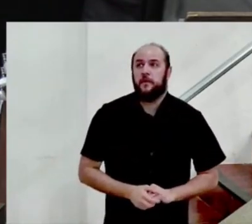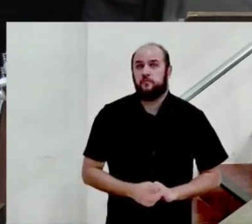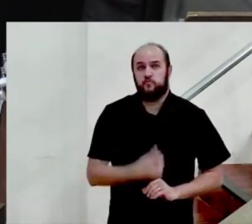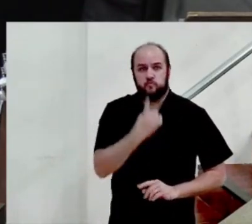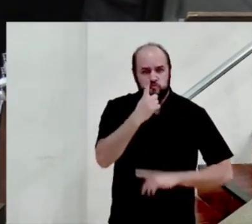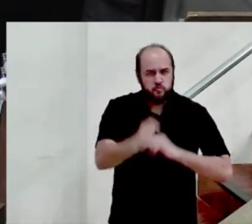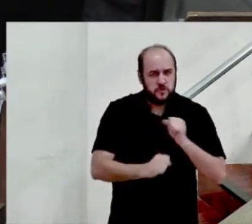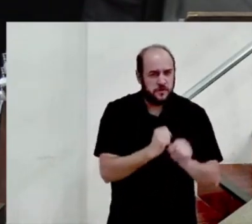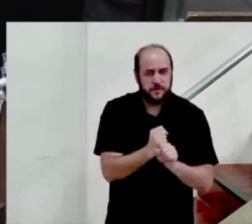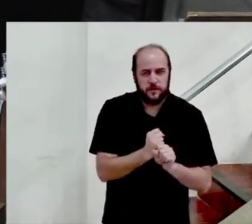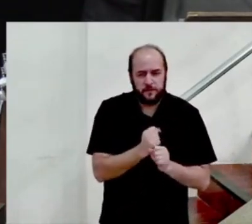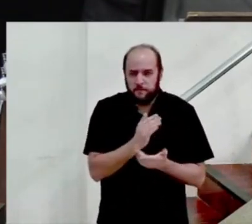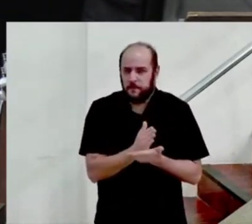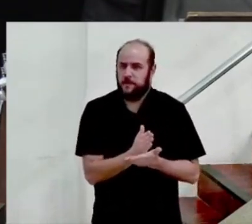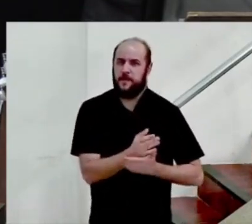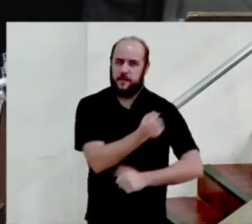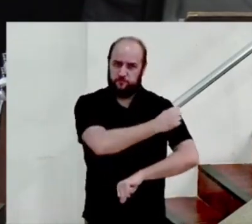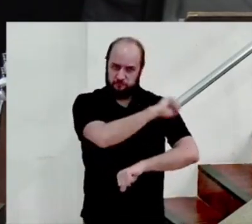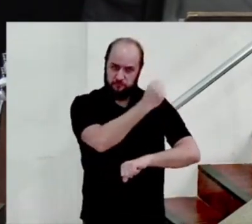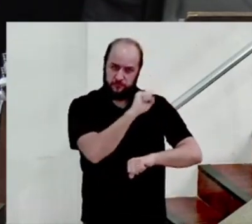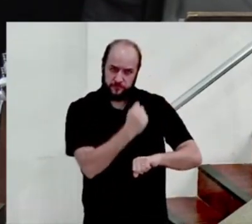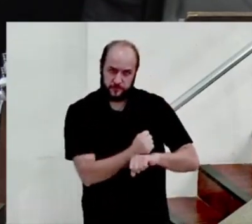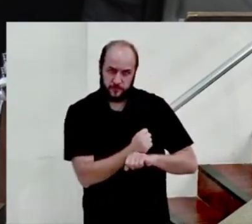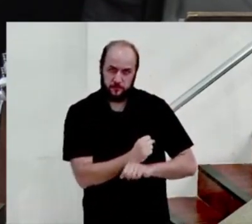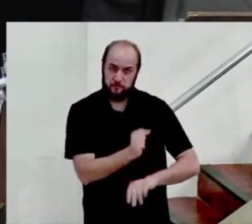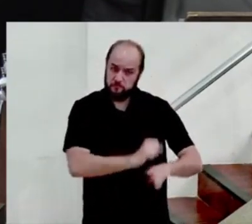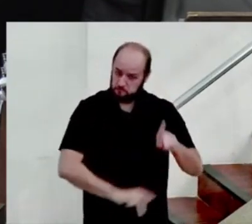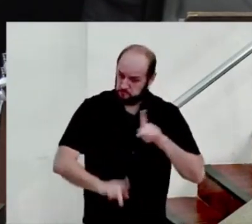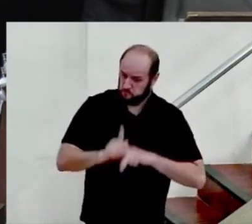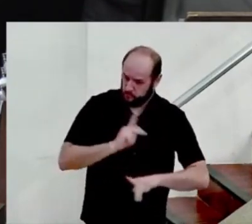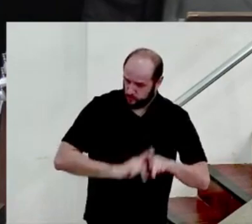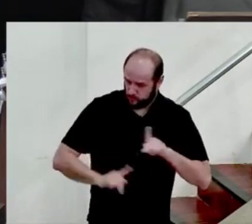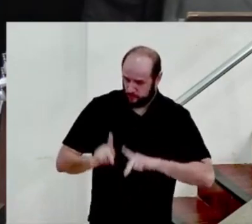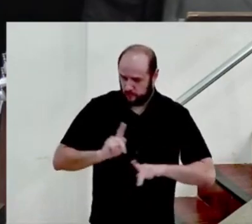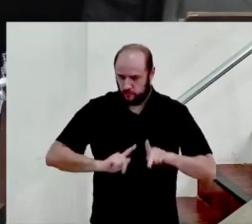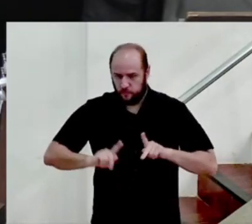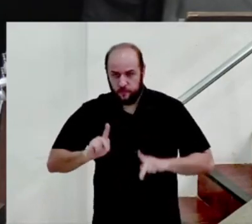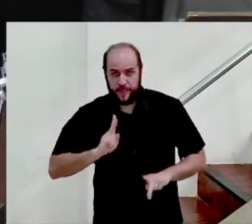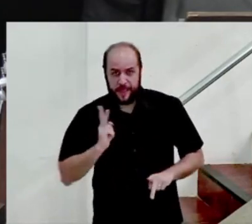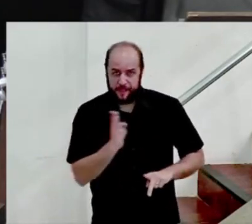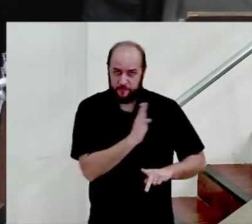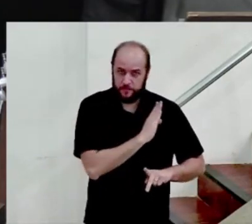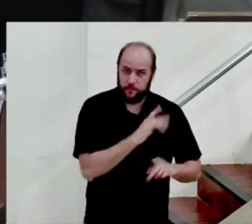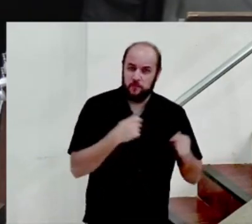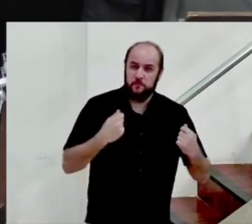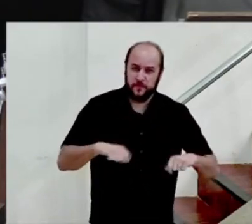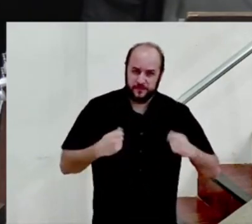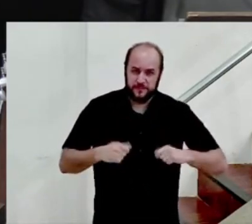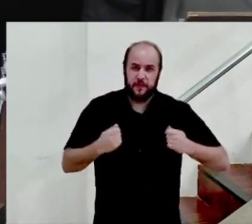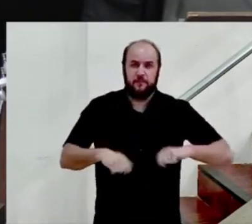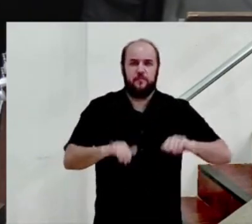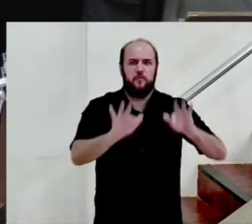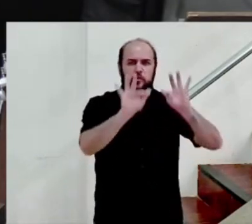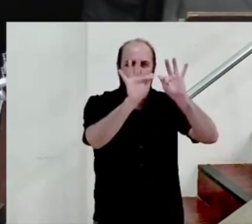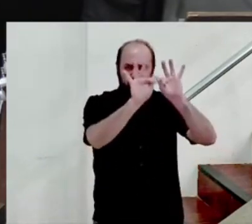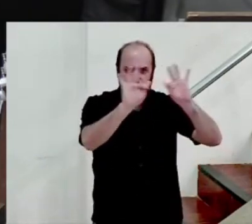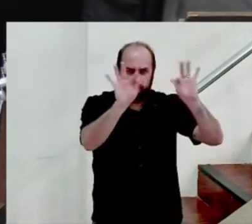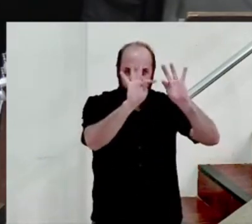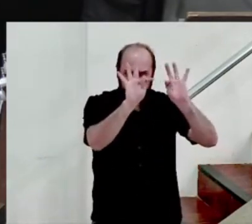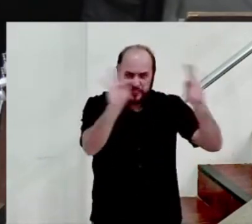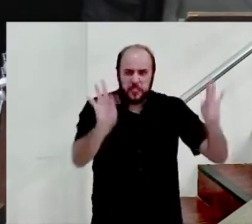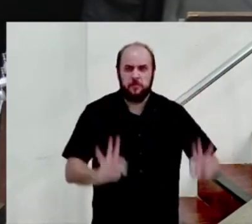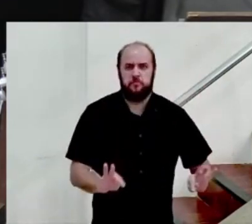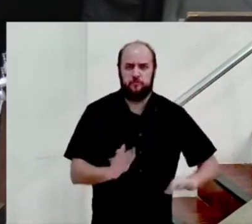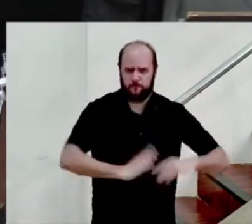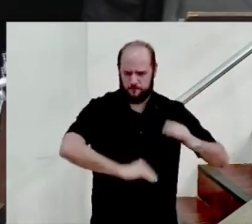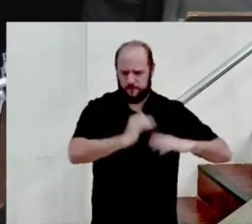ano parado junto ao Monte Sinai, o povo hebreu deveria fazer, era erguer um tabernáculo ao Senhor. E então